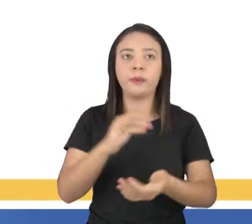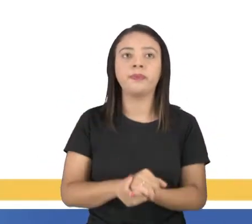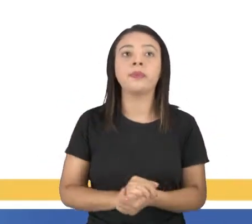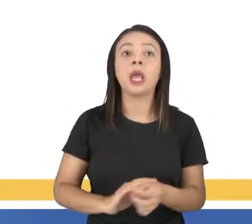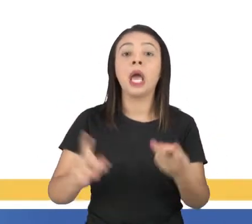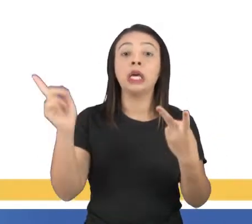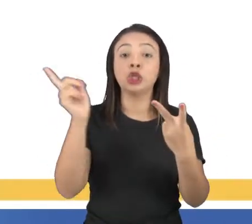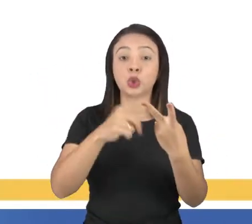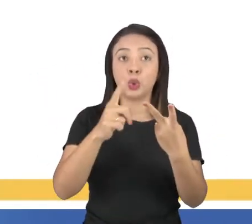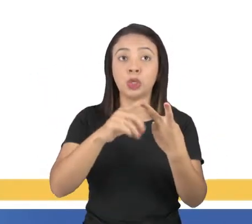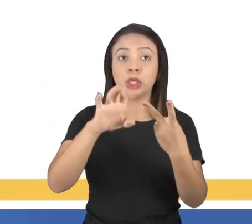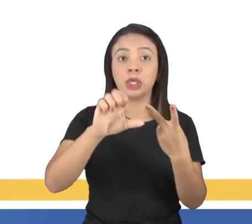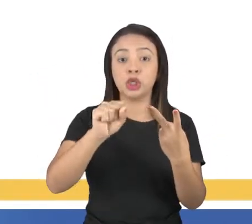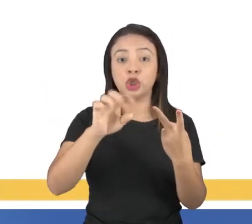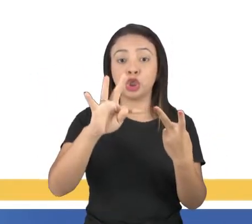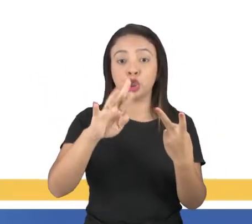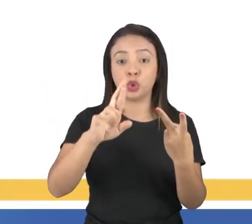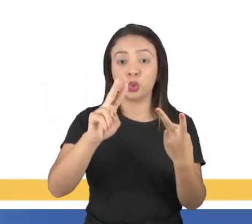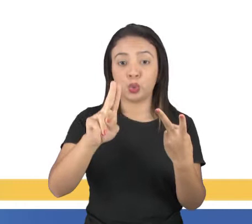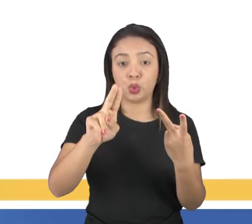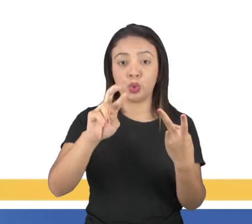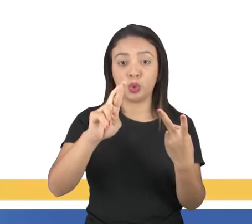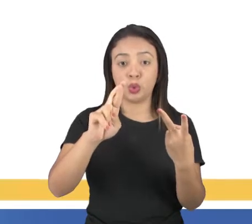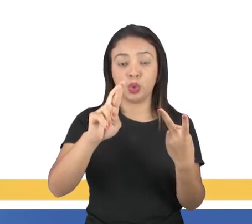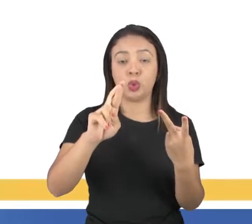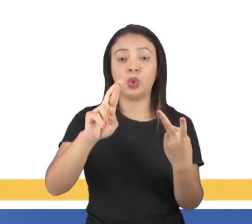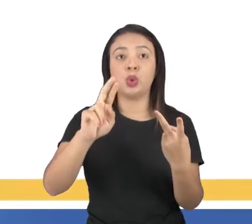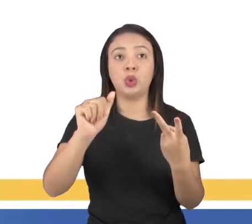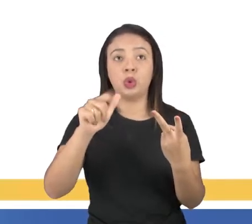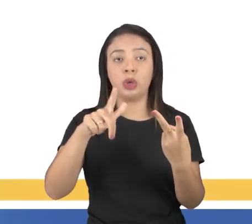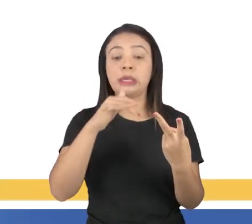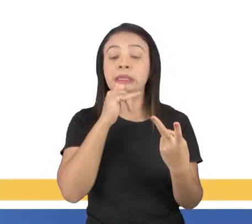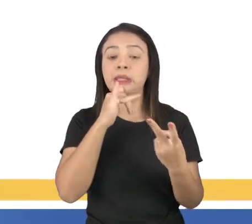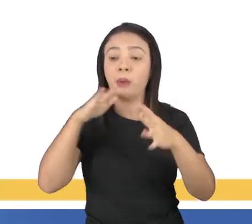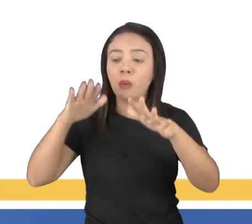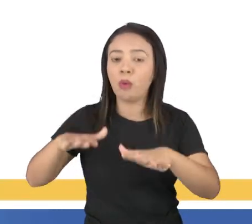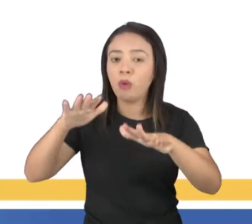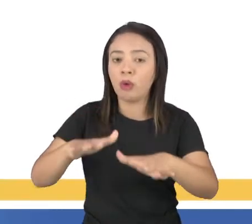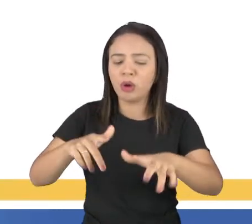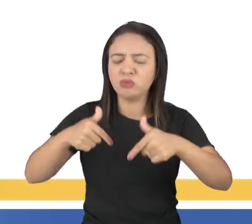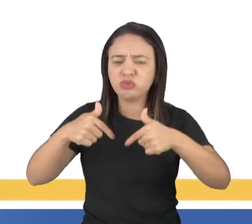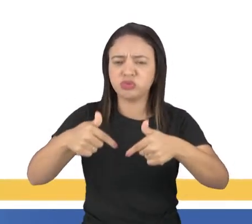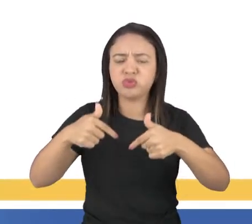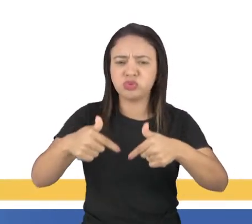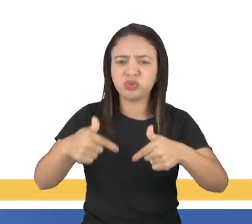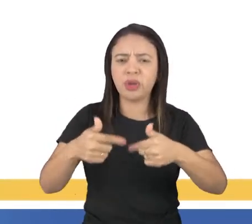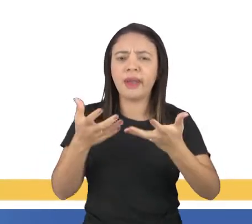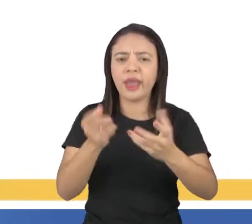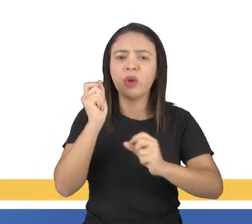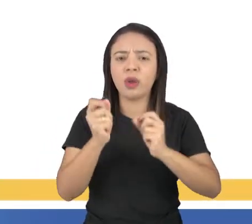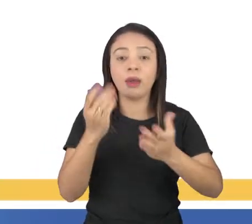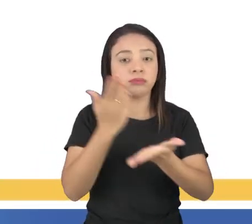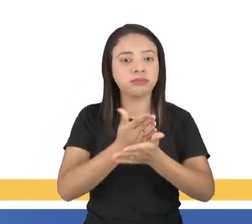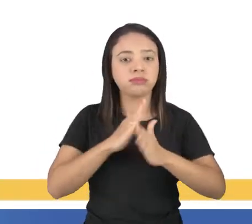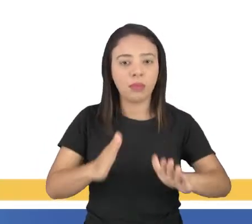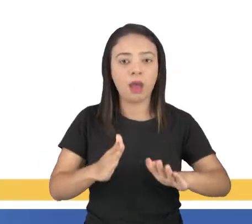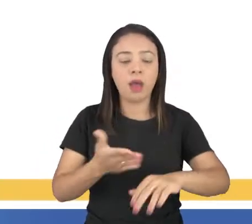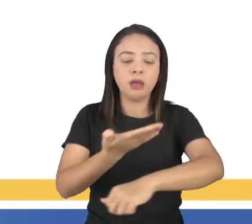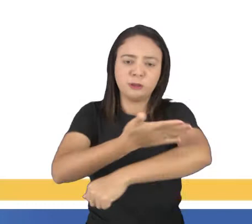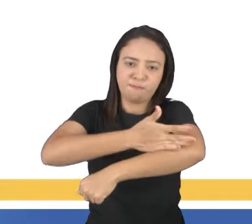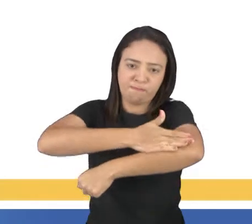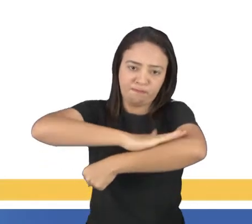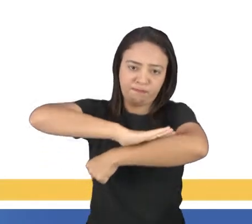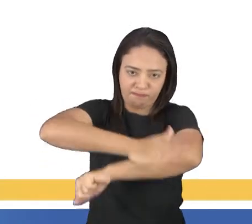a longo prazo. Por exemplo, os movimentos que lutam pelo fim do racismo. Outro fato importante é que